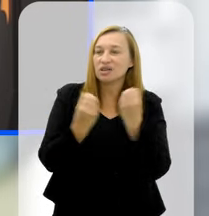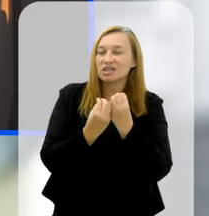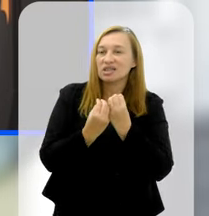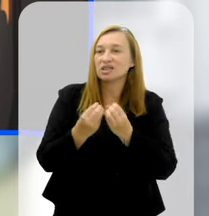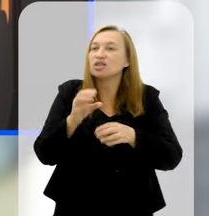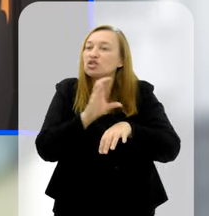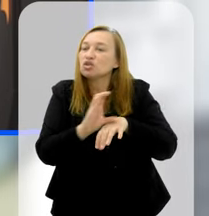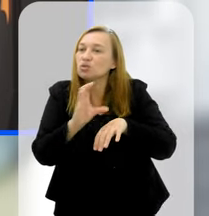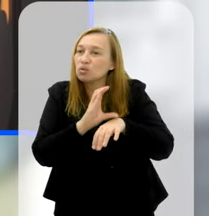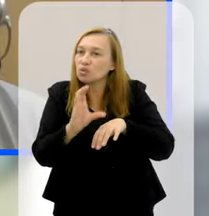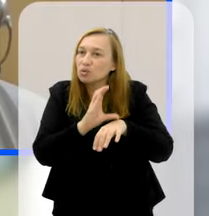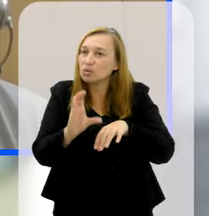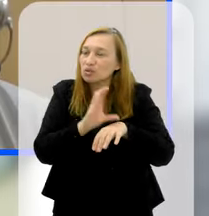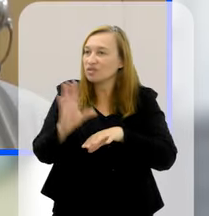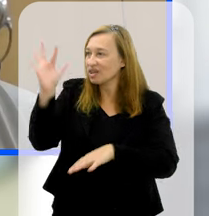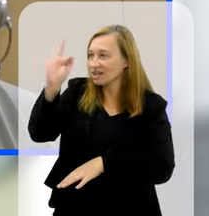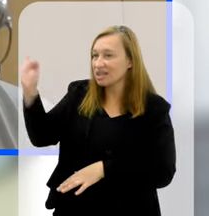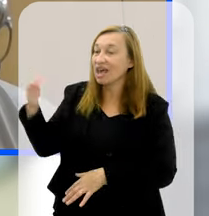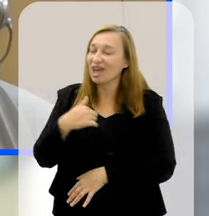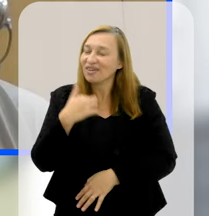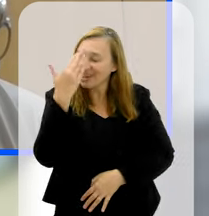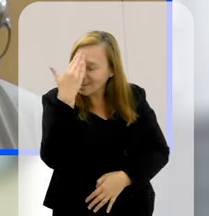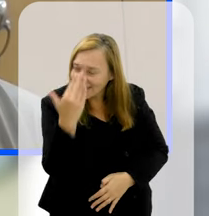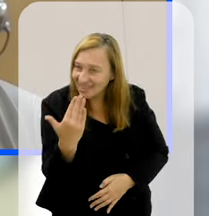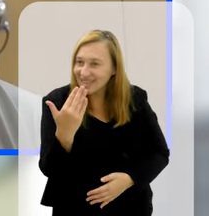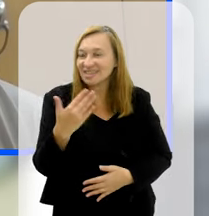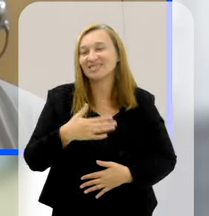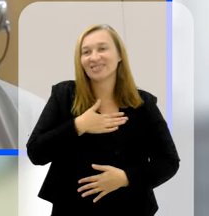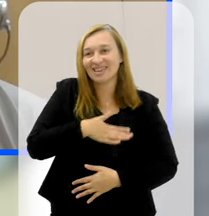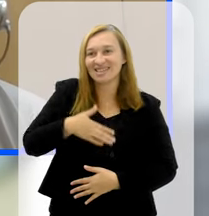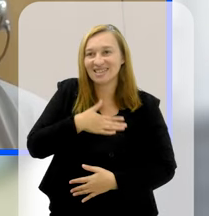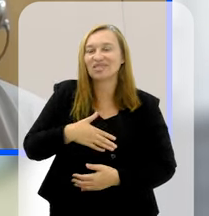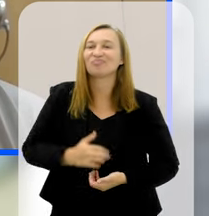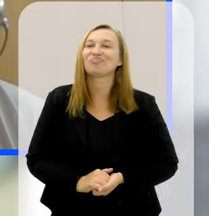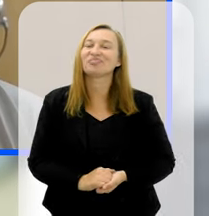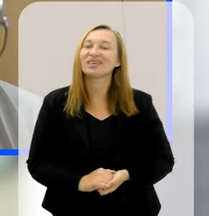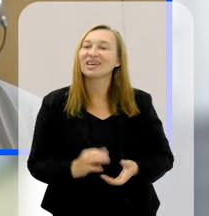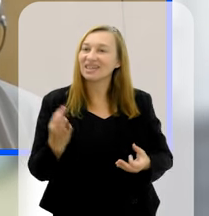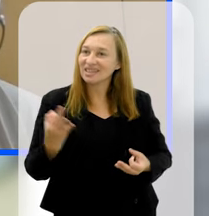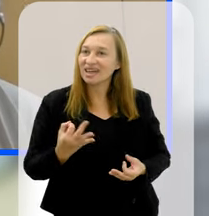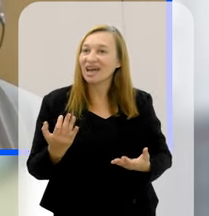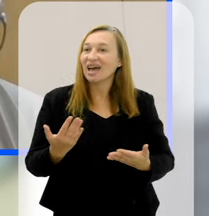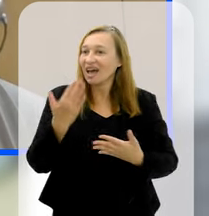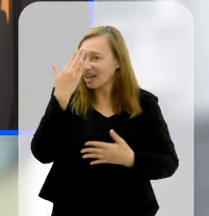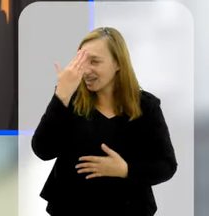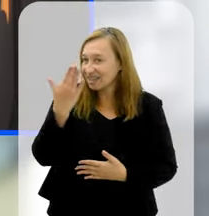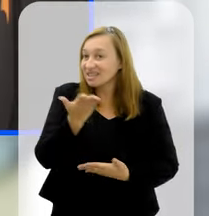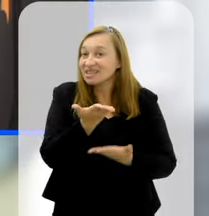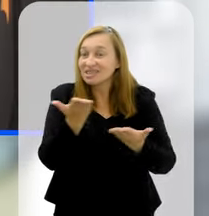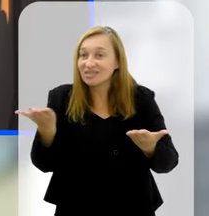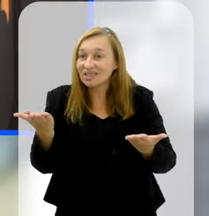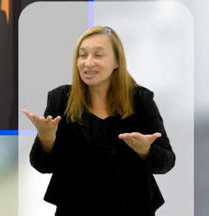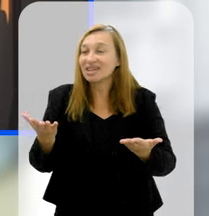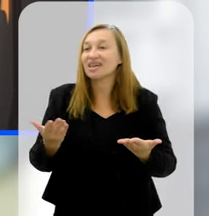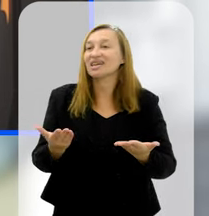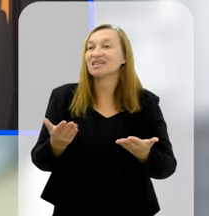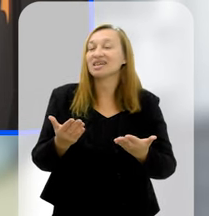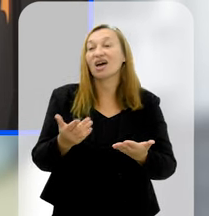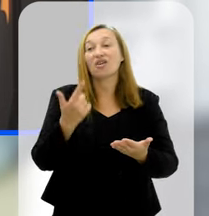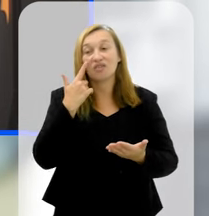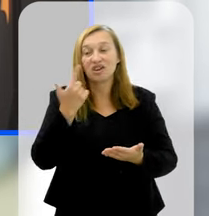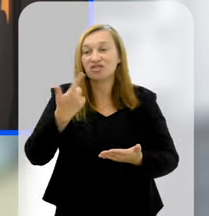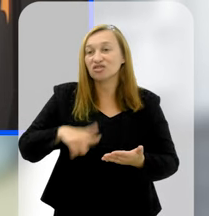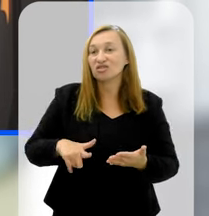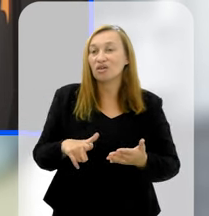Canção Francesa Tradicional. Eu que agradeço, foi um prazer. Tá certo. Agradeço a presença de todos